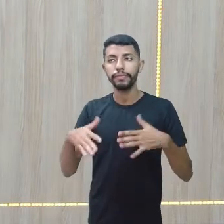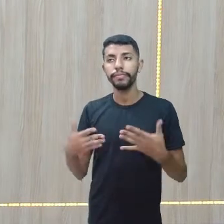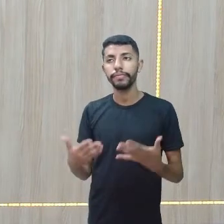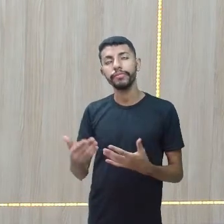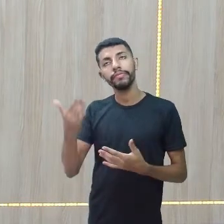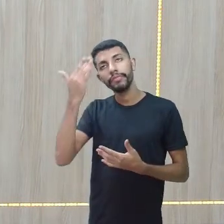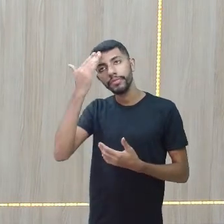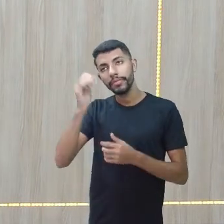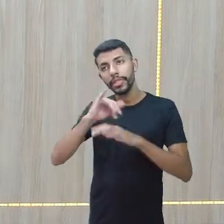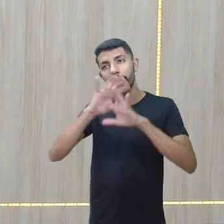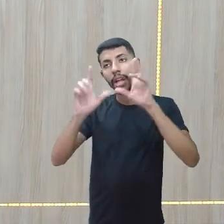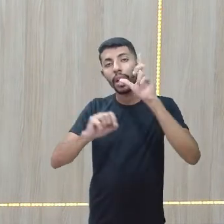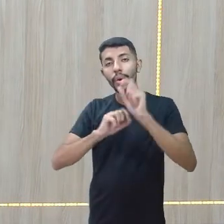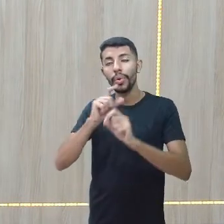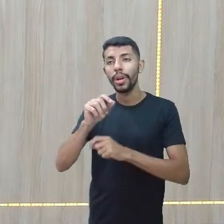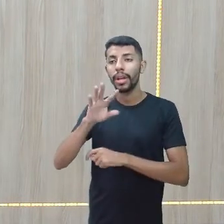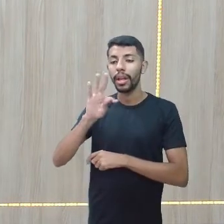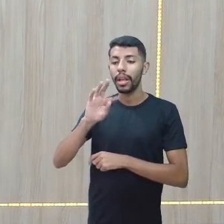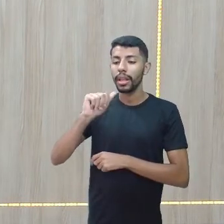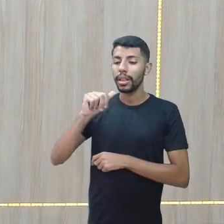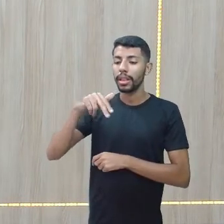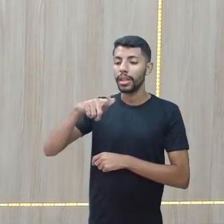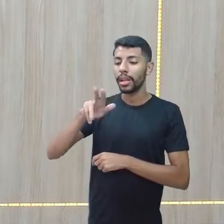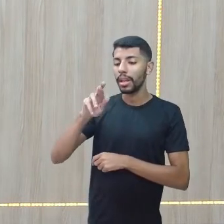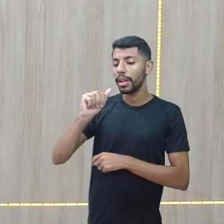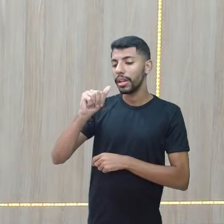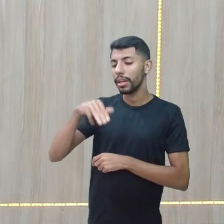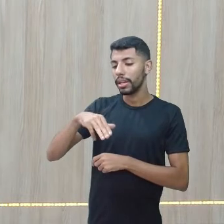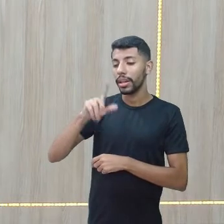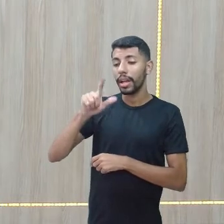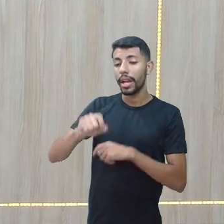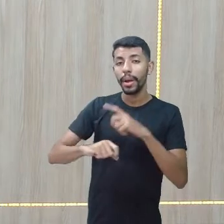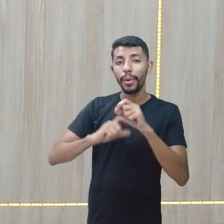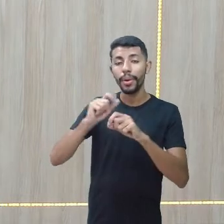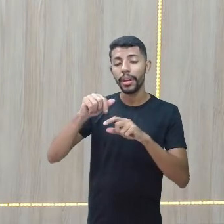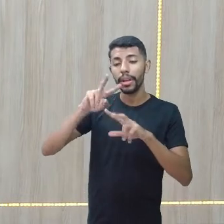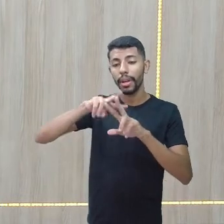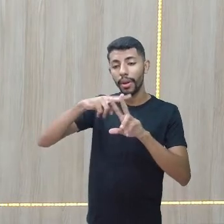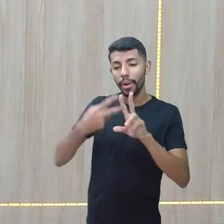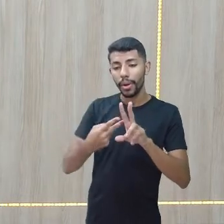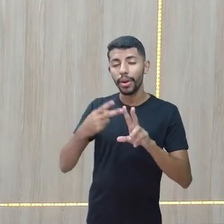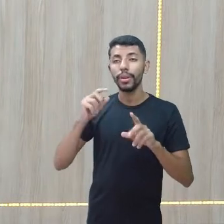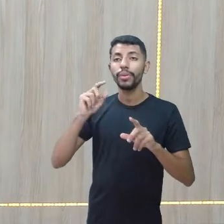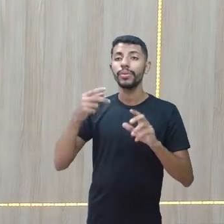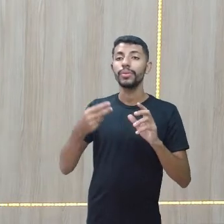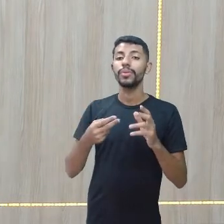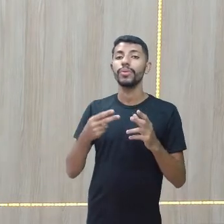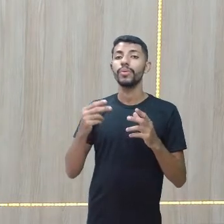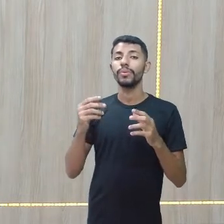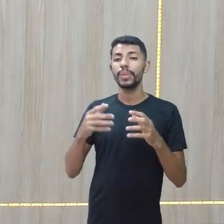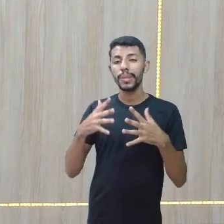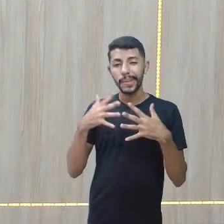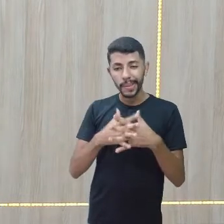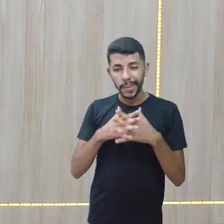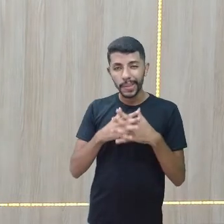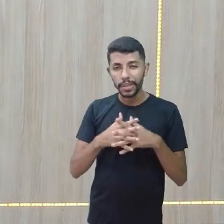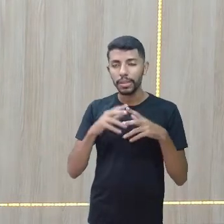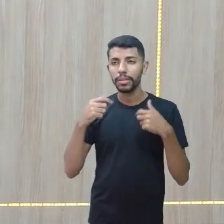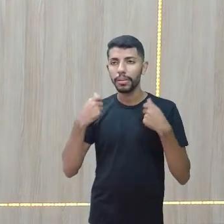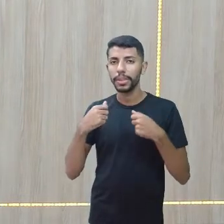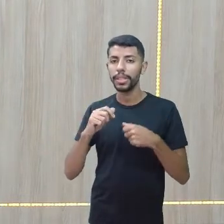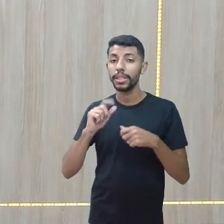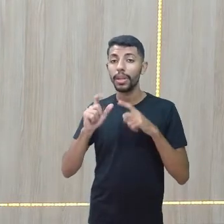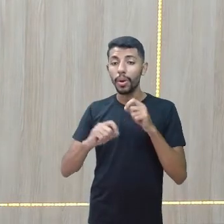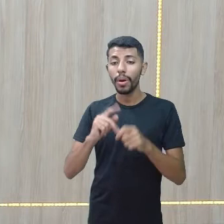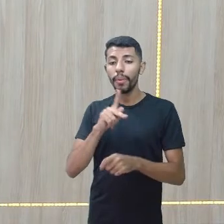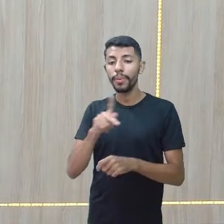considerando que o Tangram é um recurso complexo, né, a gente precisa, de verdade, estar junto, dando esse